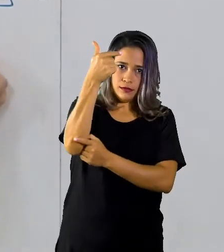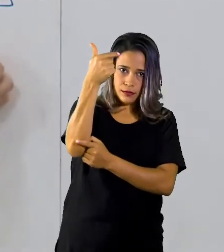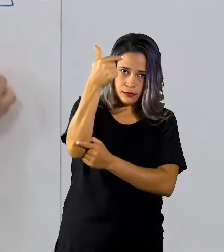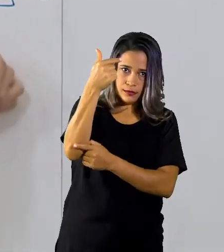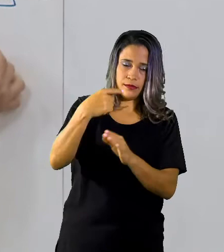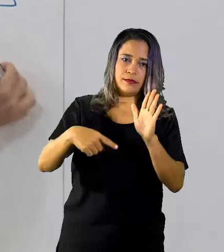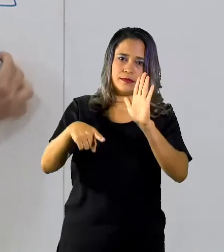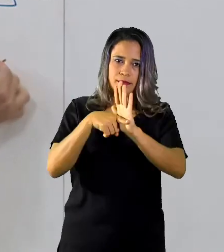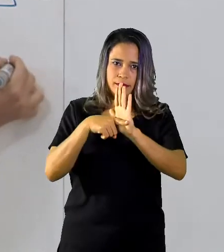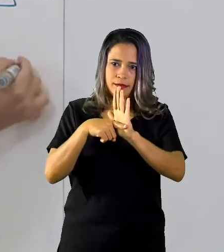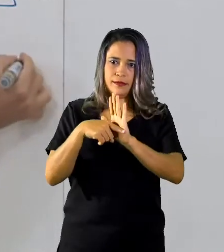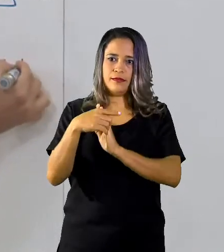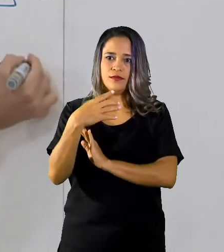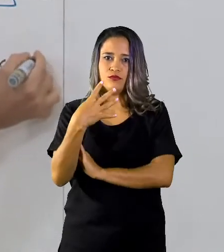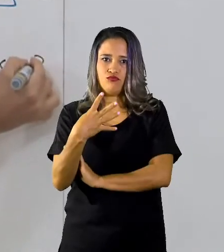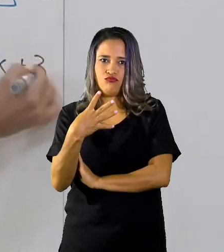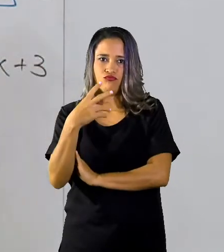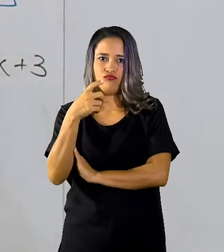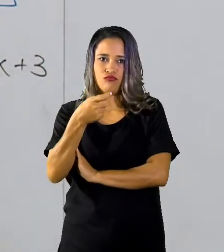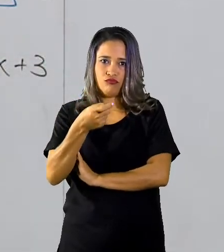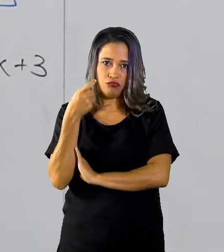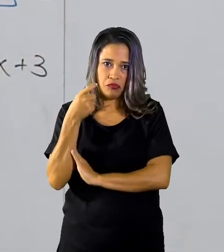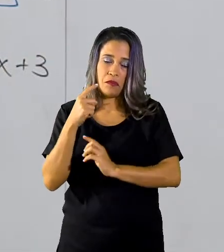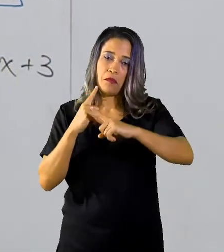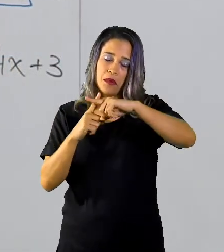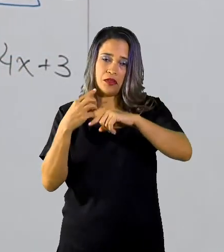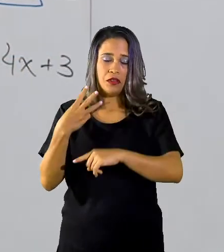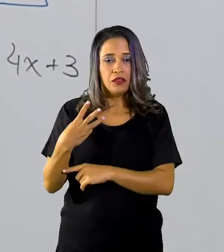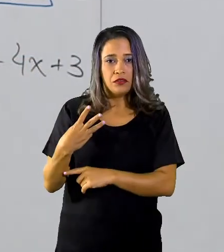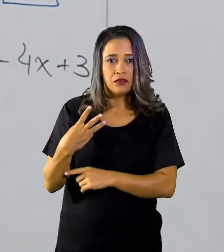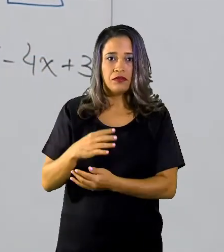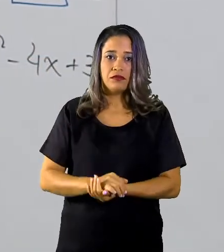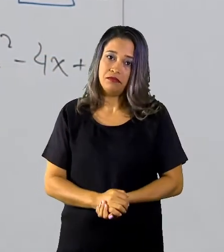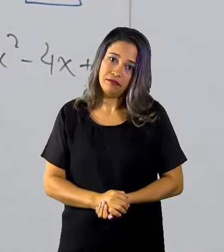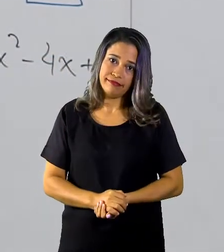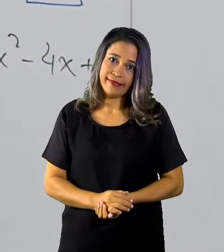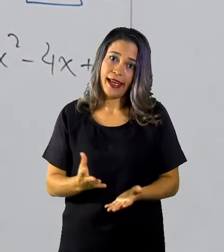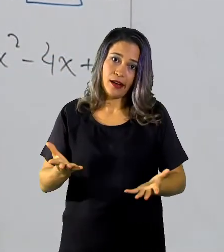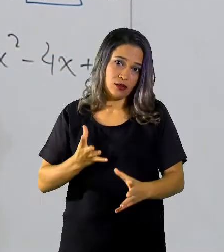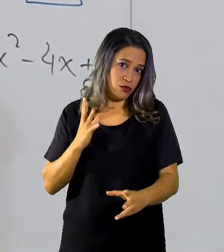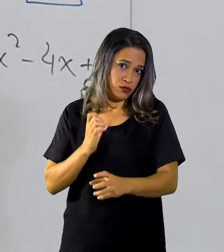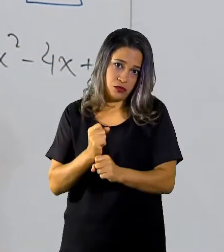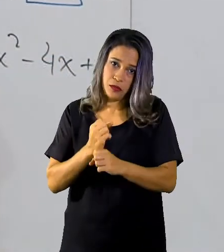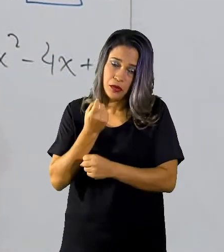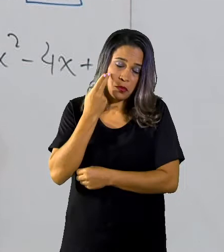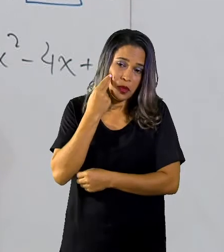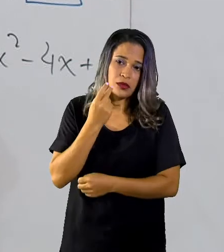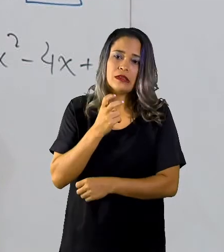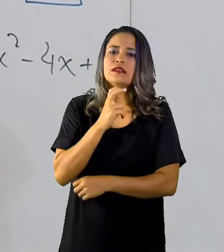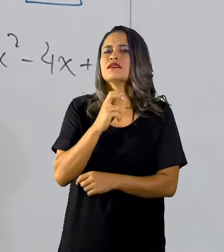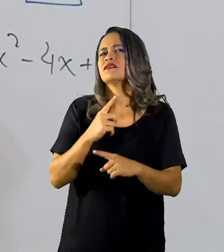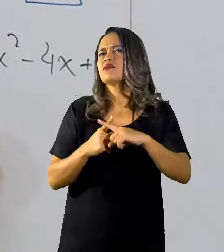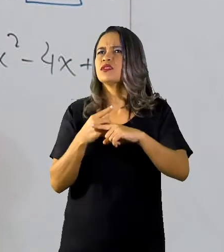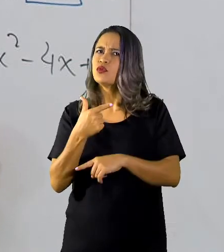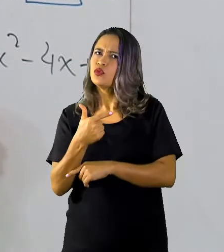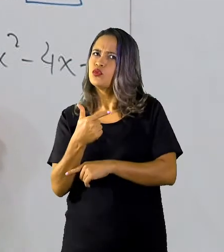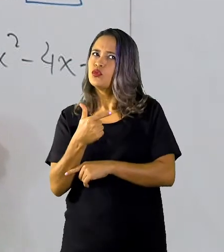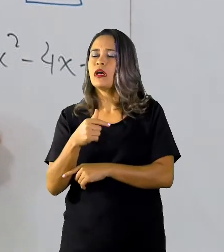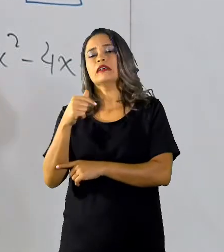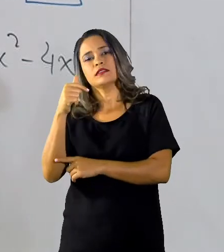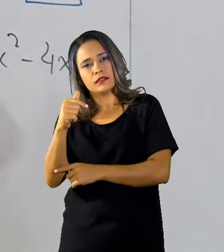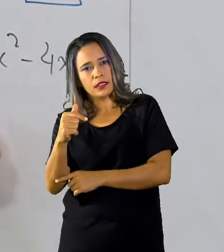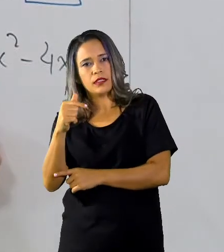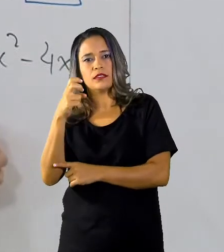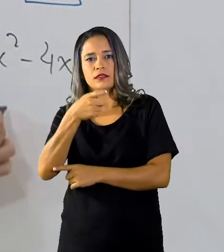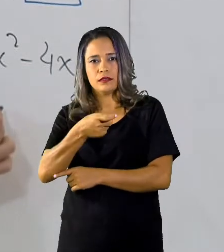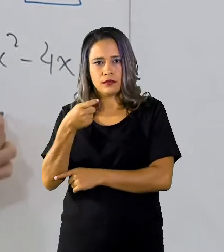menos 4x mais 3. E agora eu somo normal. 5 mais 2, 7x